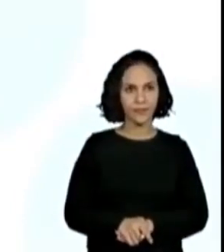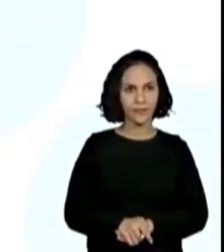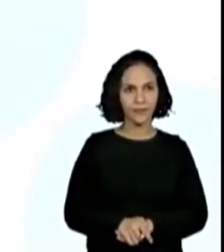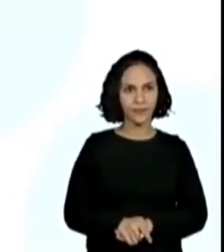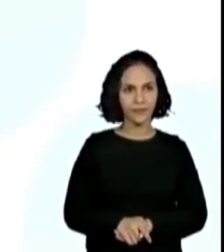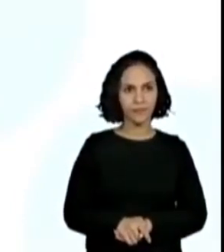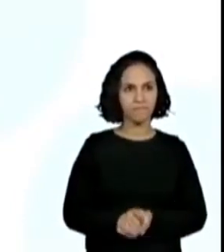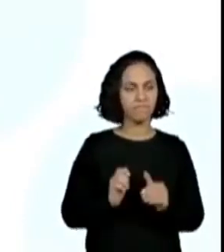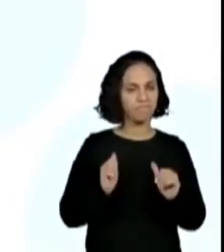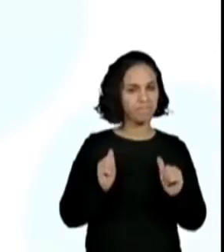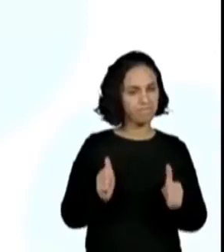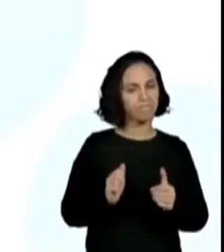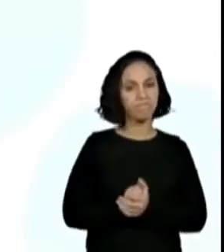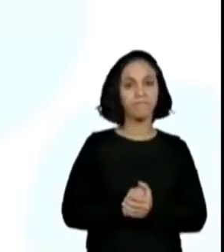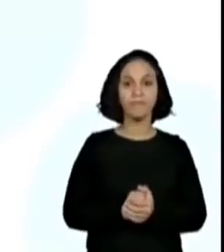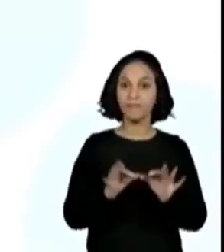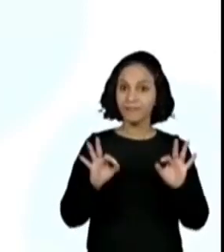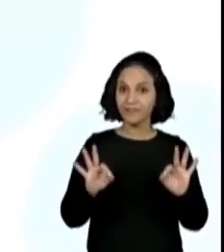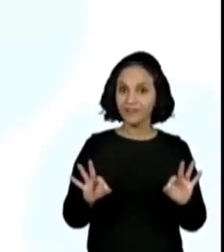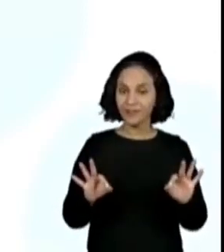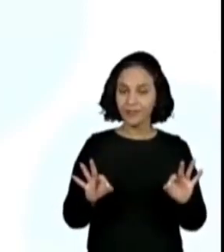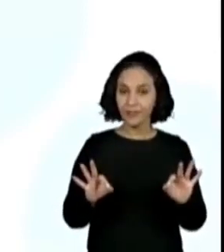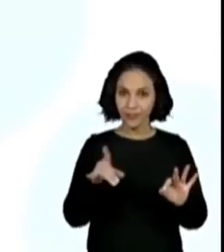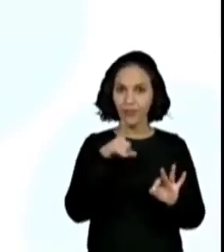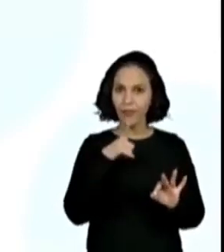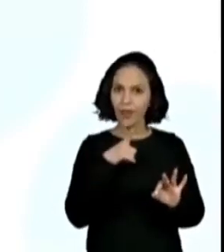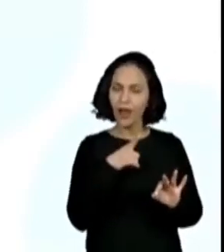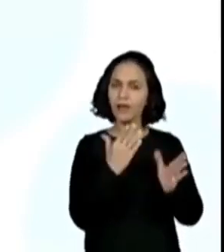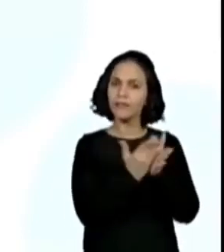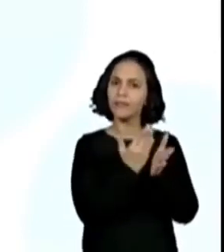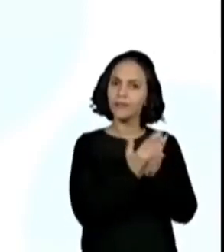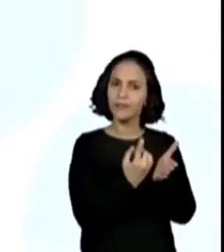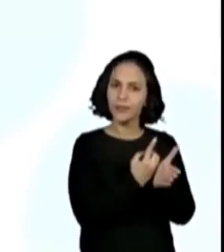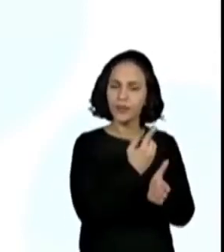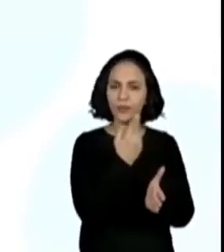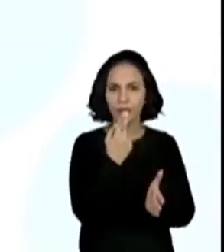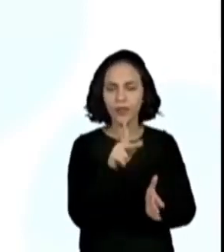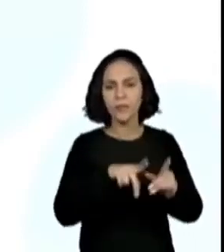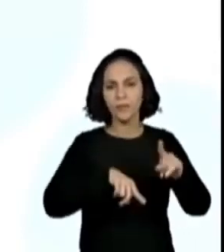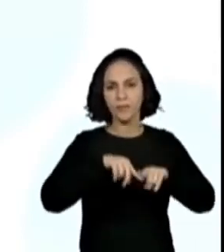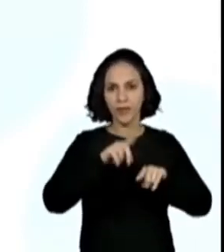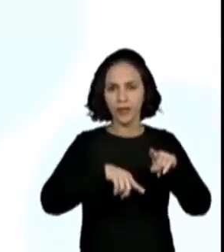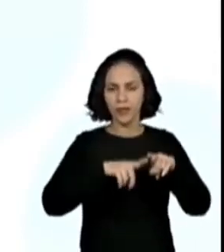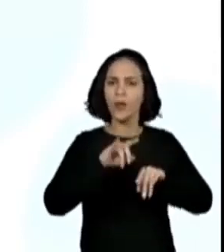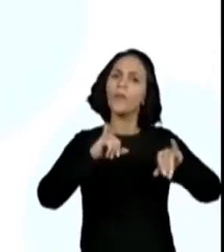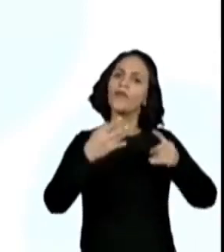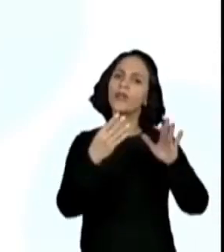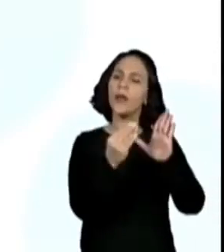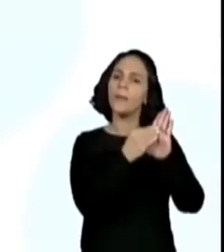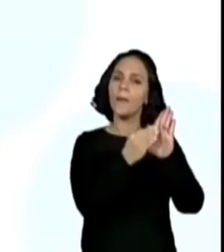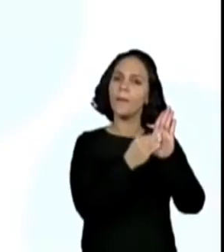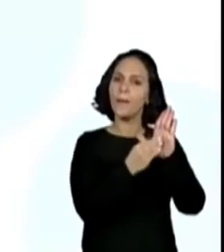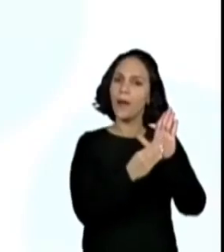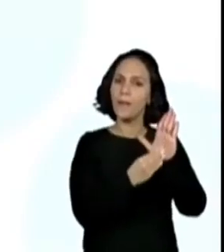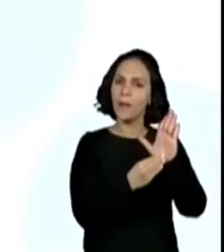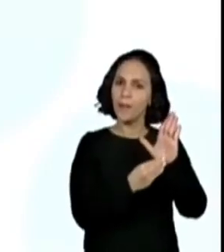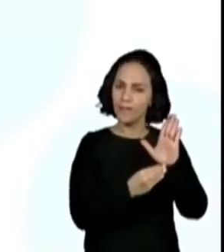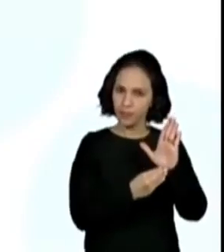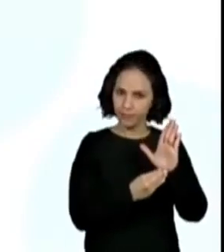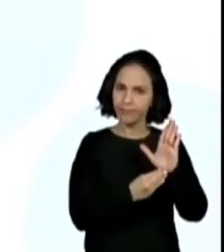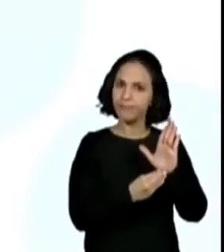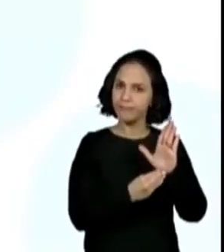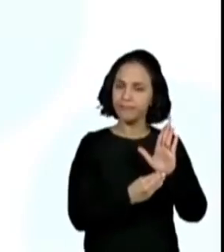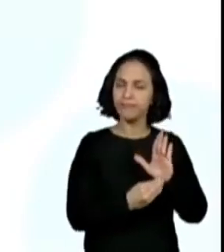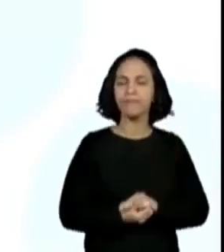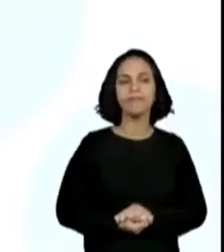lá verdadeira certo quem tem aí o caderno ou está com o material do aprender sempre aproveita e faz a